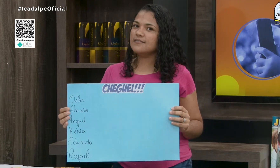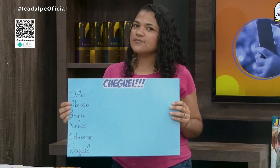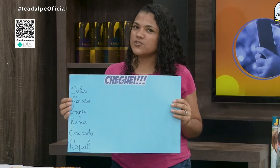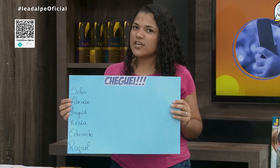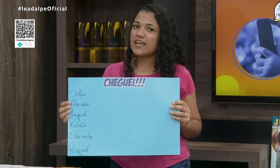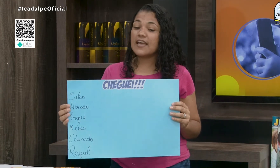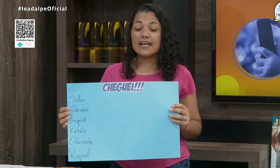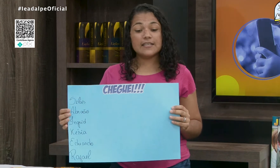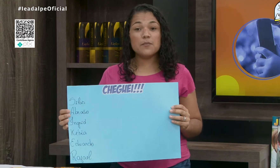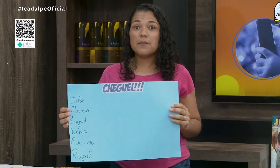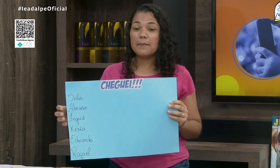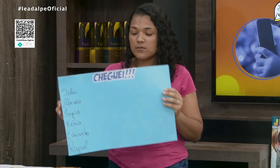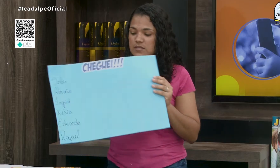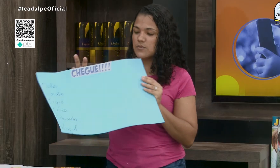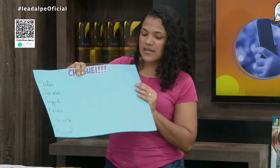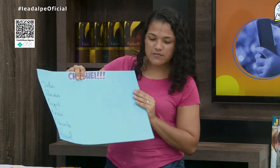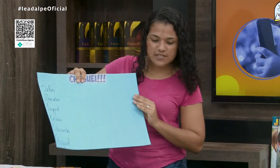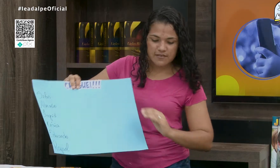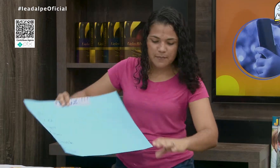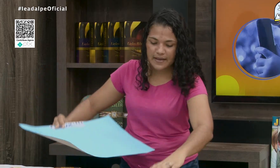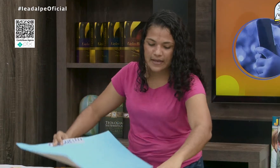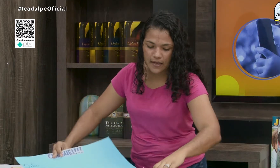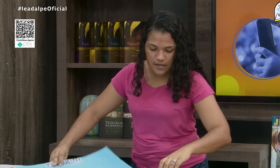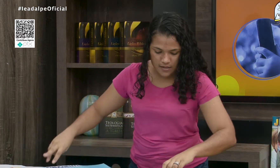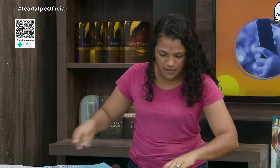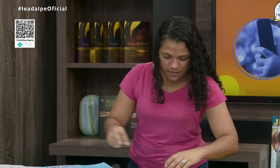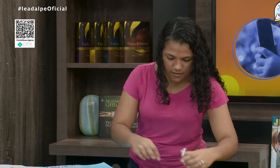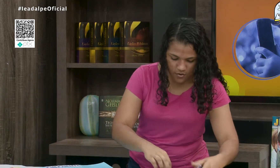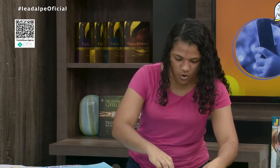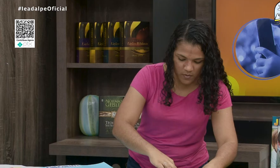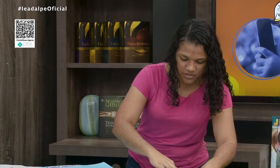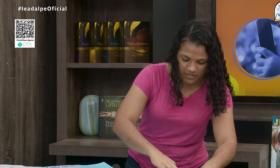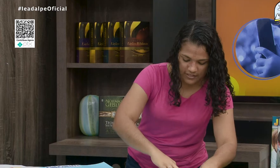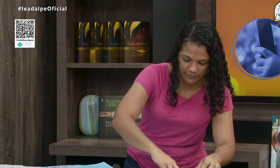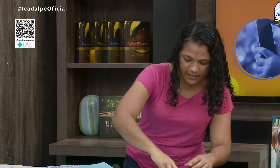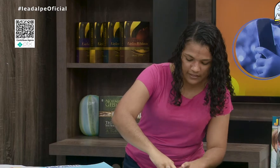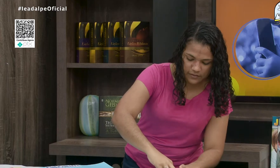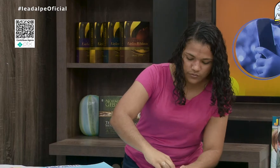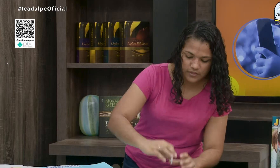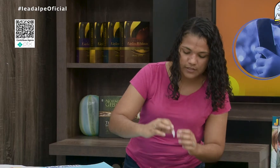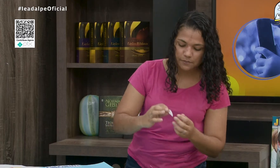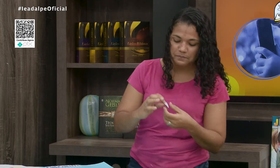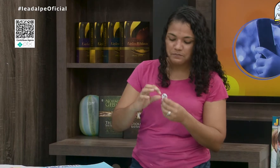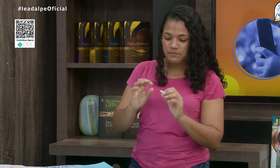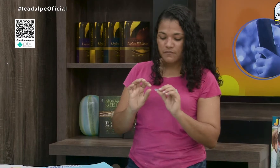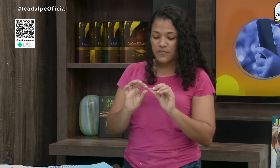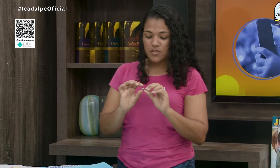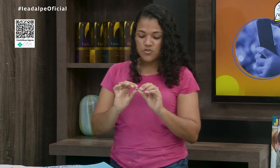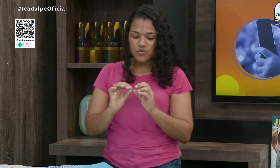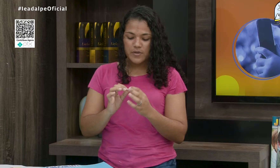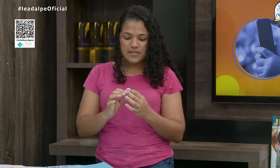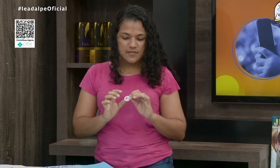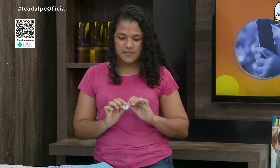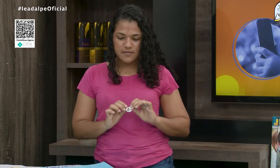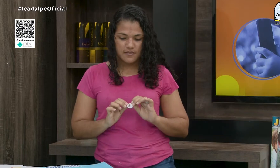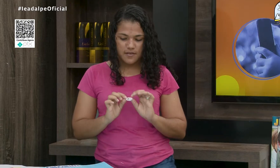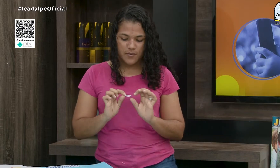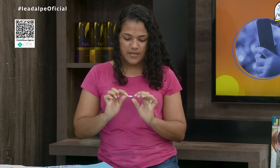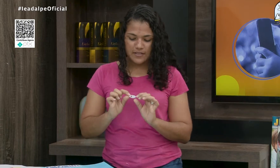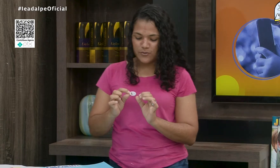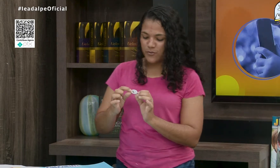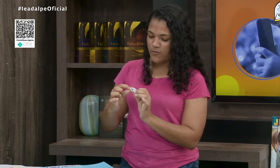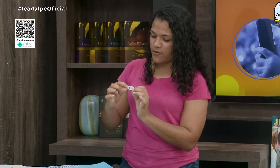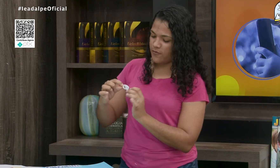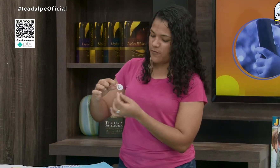cheguei, hein? Cheguei, cadê o meu papelzinho? E aí você vai pegar. Como a gente está falando de juízes.